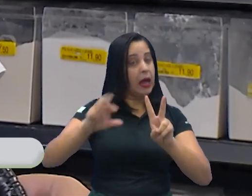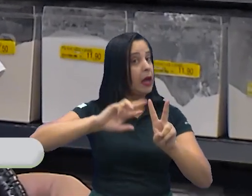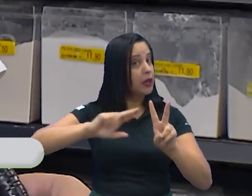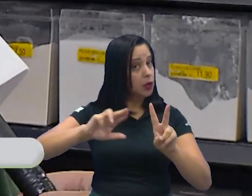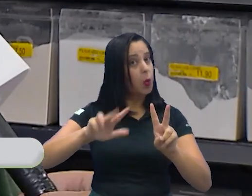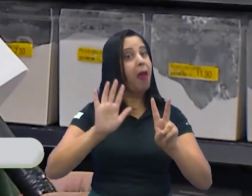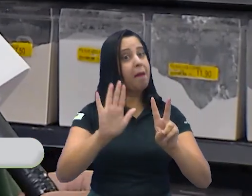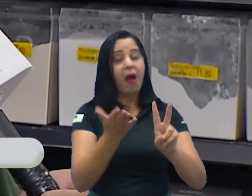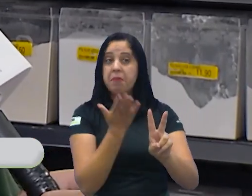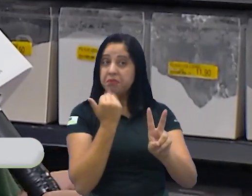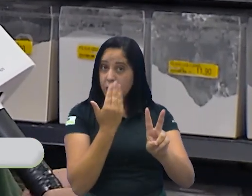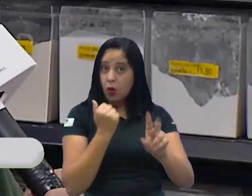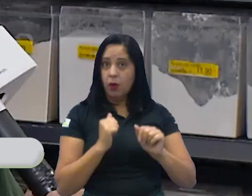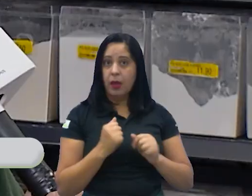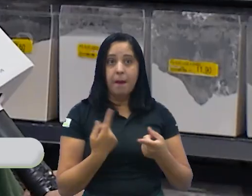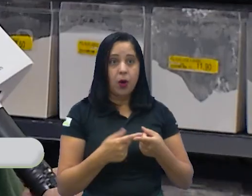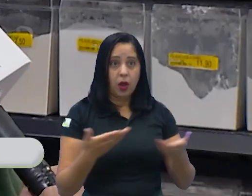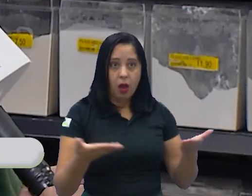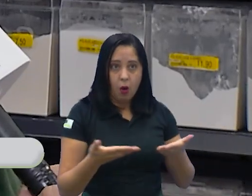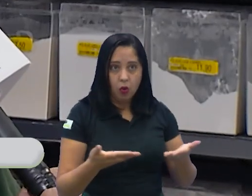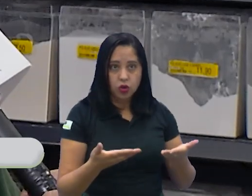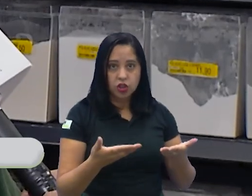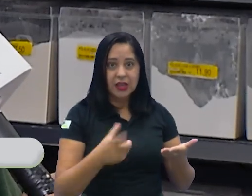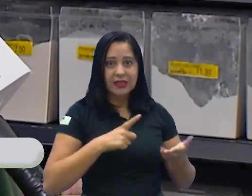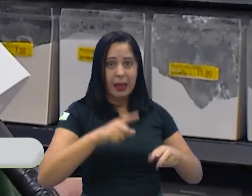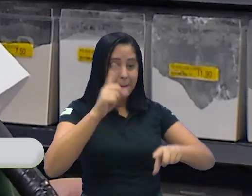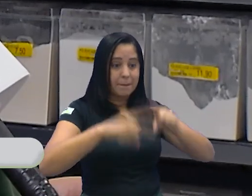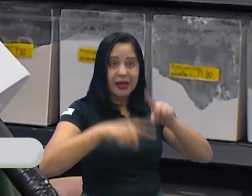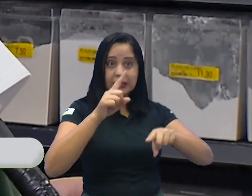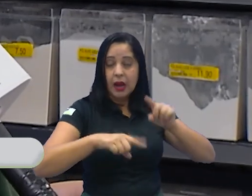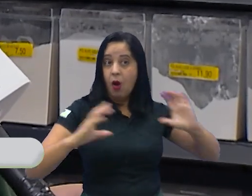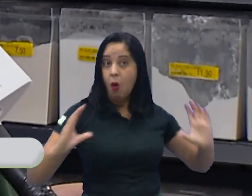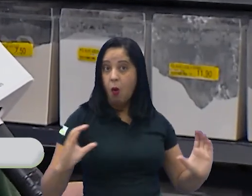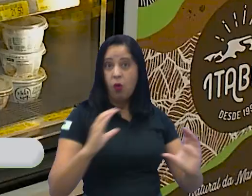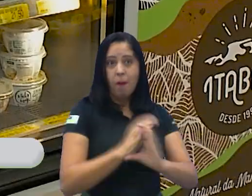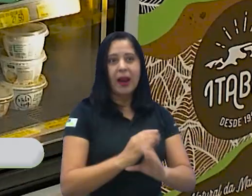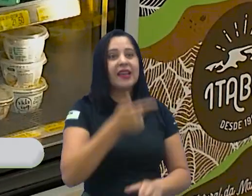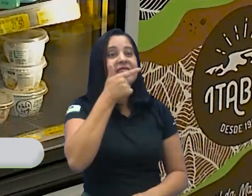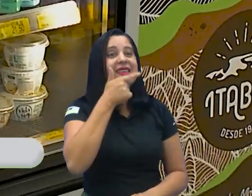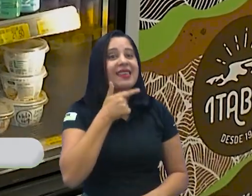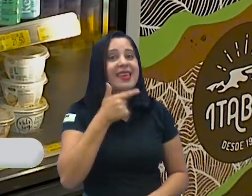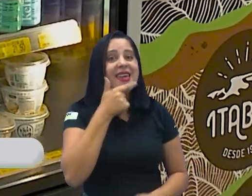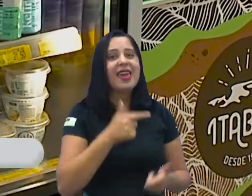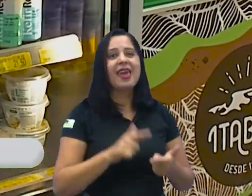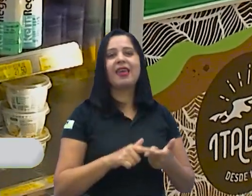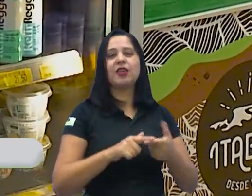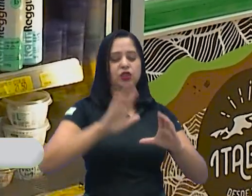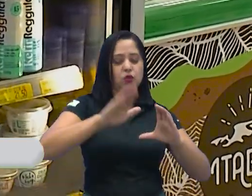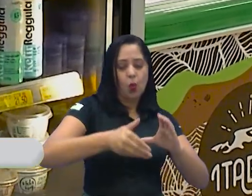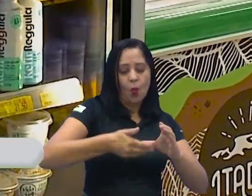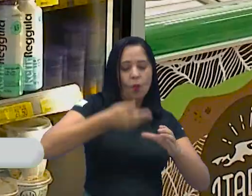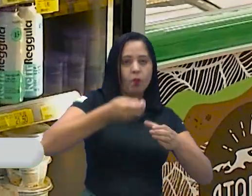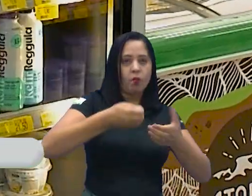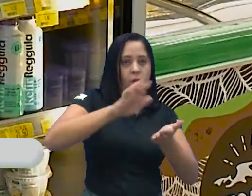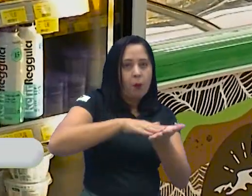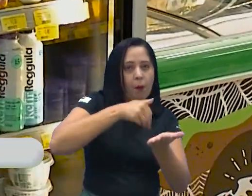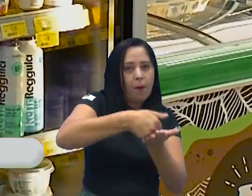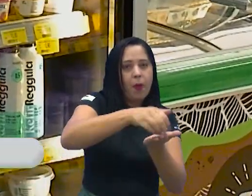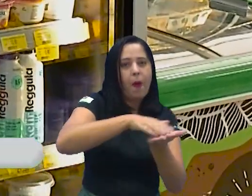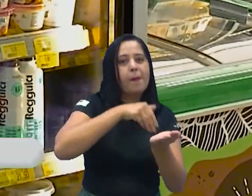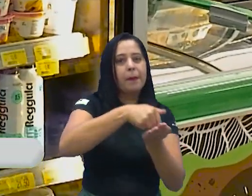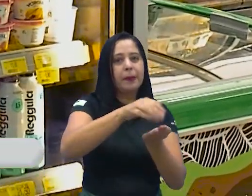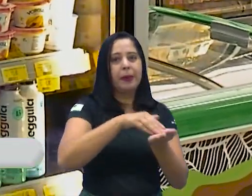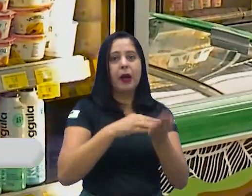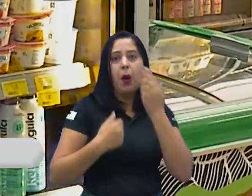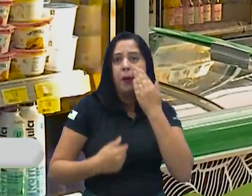veganos também, que hoje nós temos uma linha completa, inclusive com queijos, requeijões e outros produtos dessa natureza,